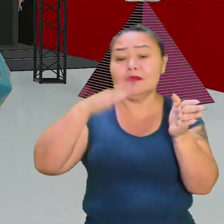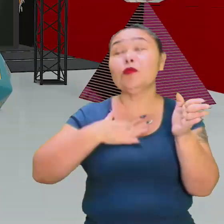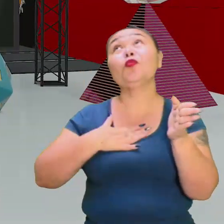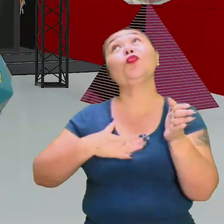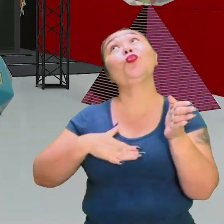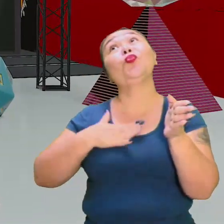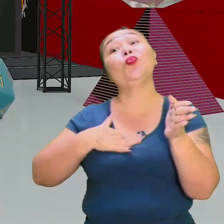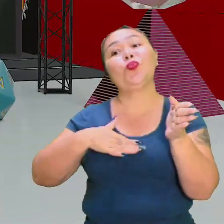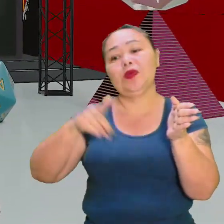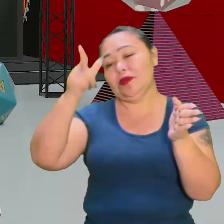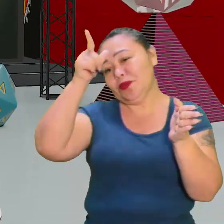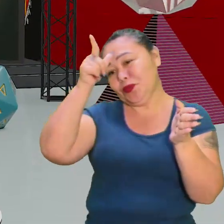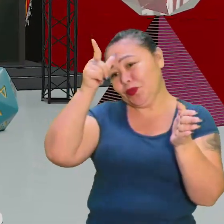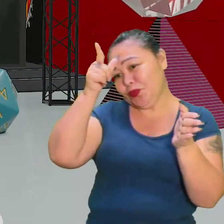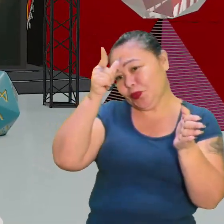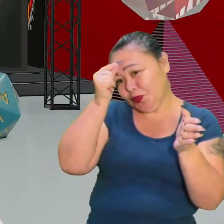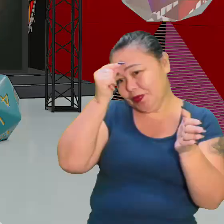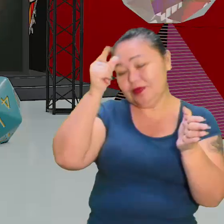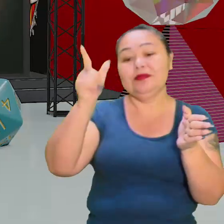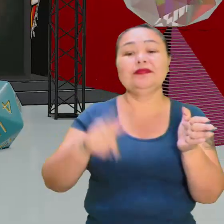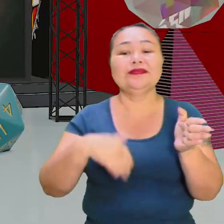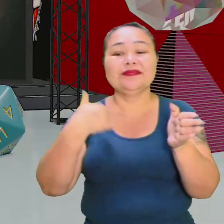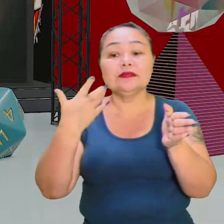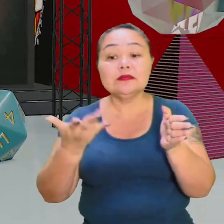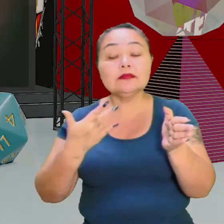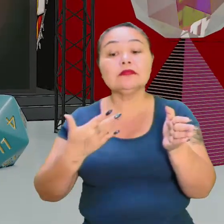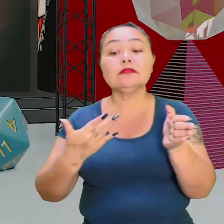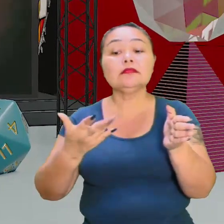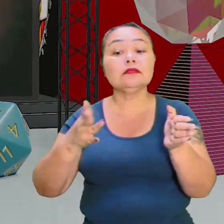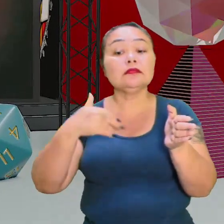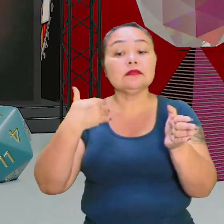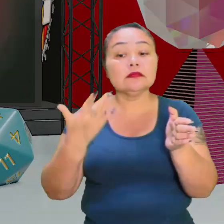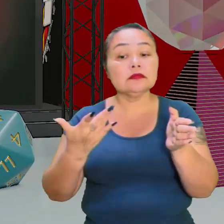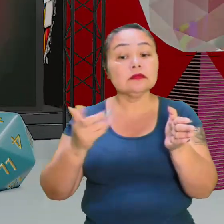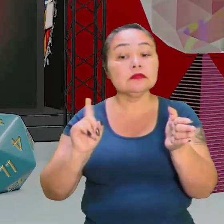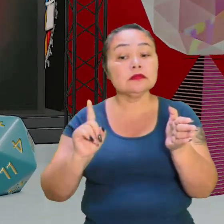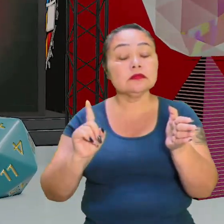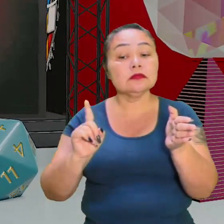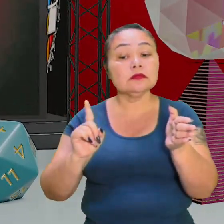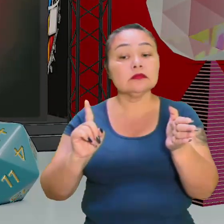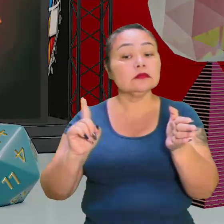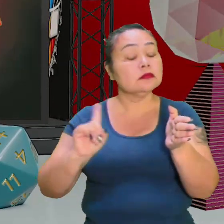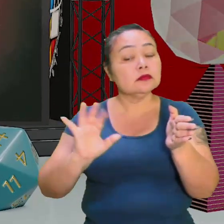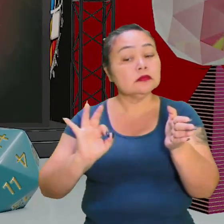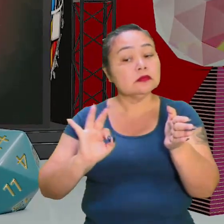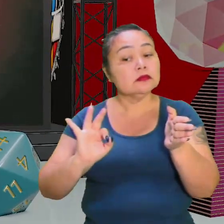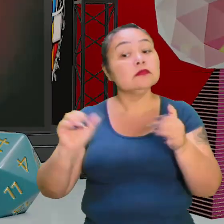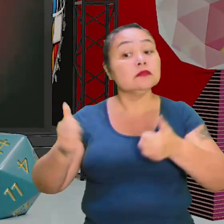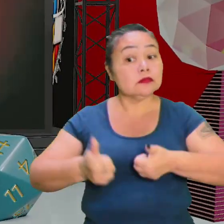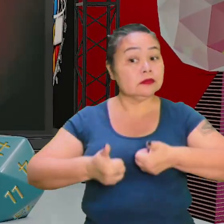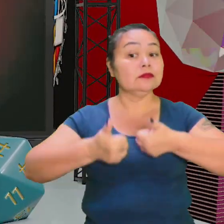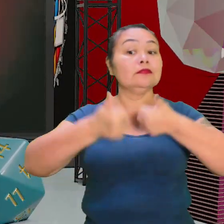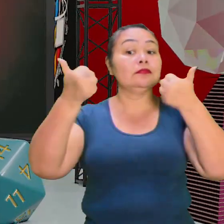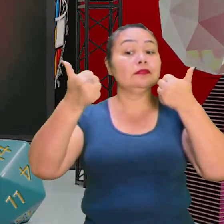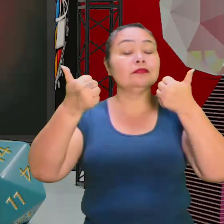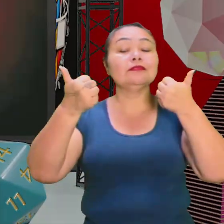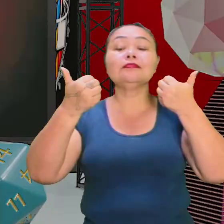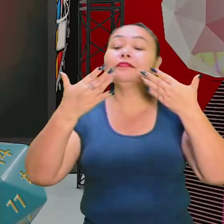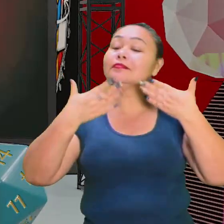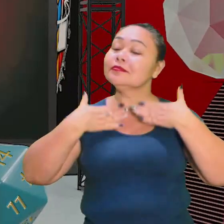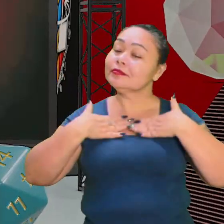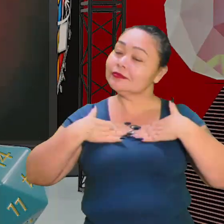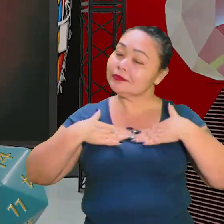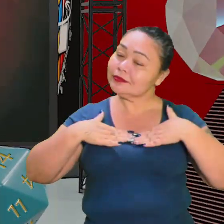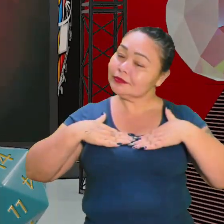calma? Relaxa, relaxa. Isso. E nada mais, nada melhor para relaxar do